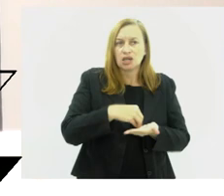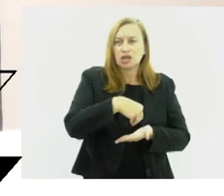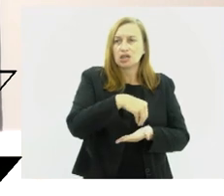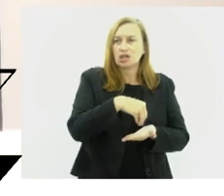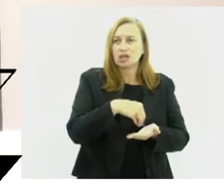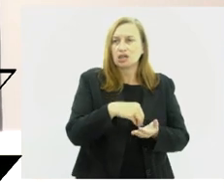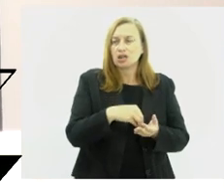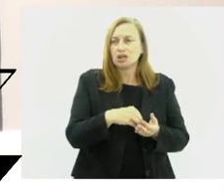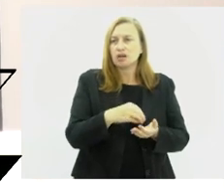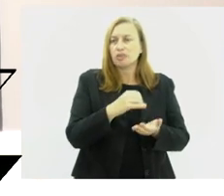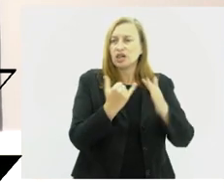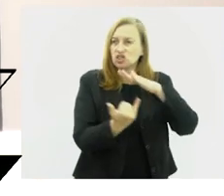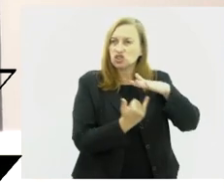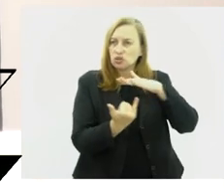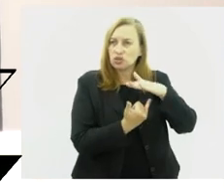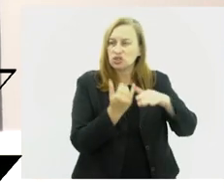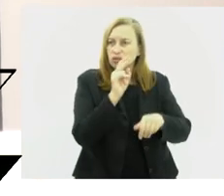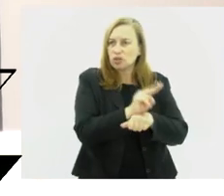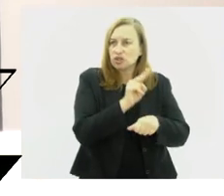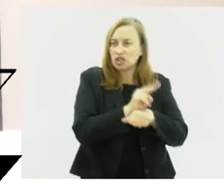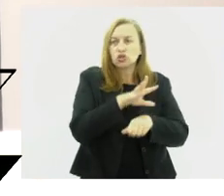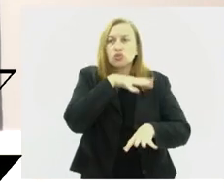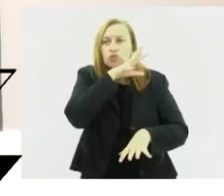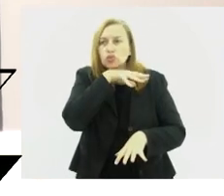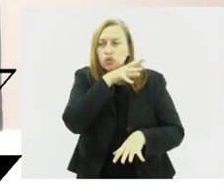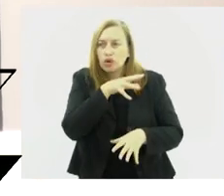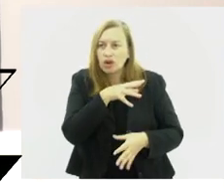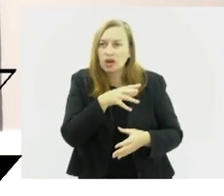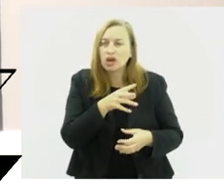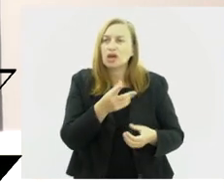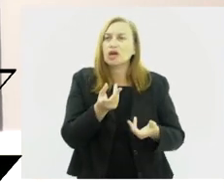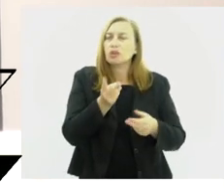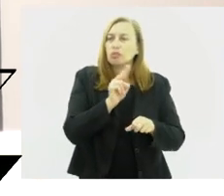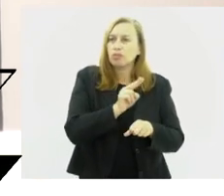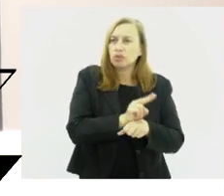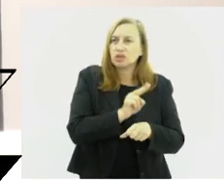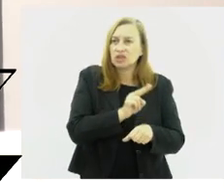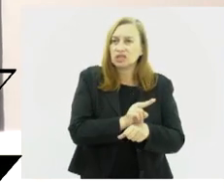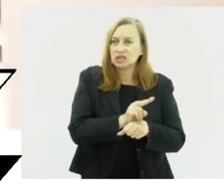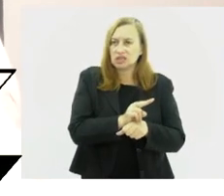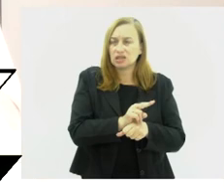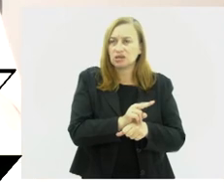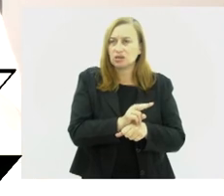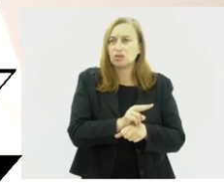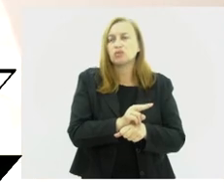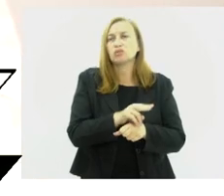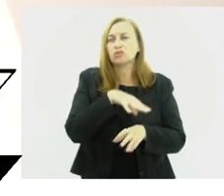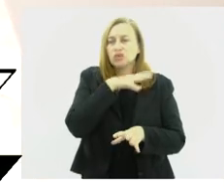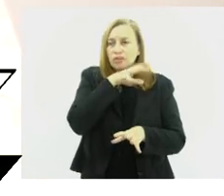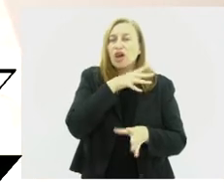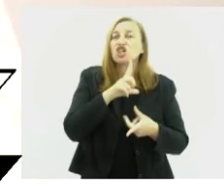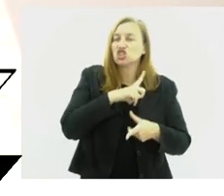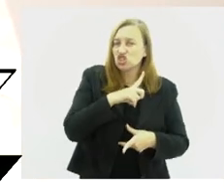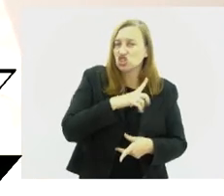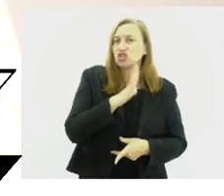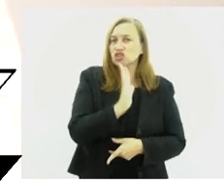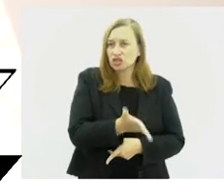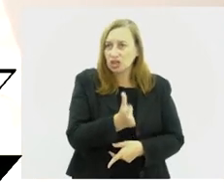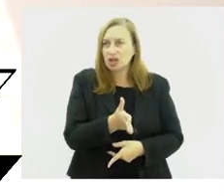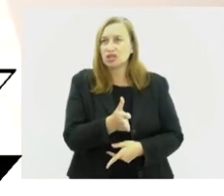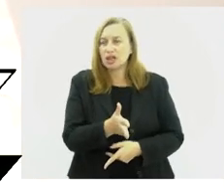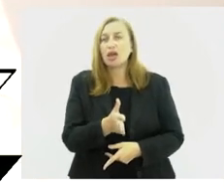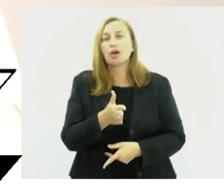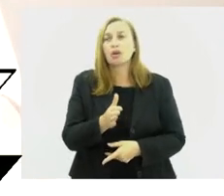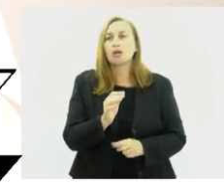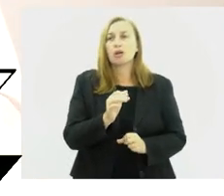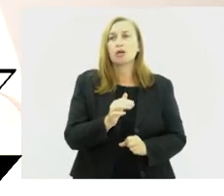que efetivamente, comprovadamente, sejam responsáveis, guarda de animais apreendidos, etc., etc. Então, já há, não é que isso não possa melhorar,